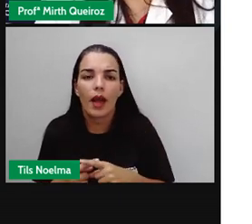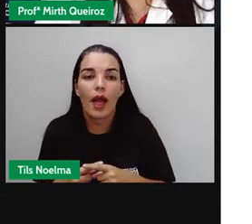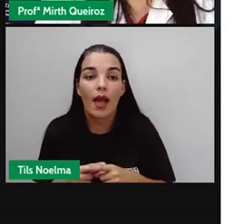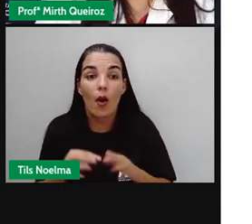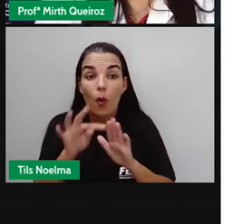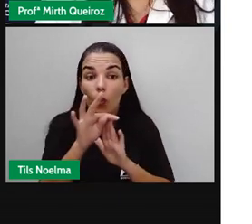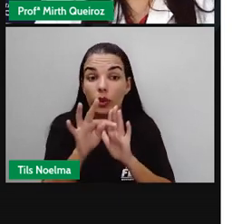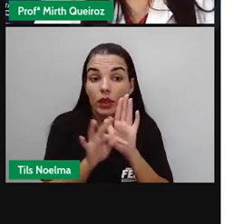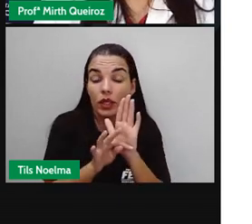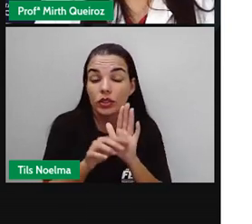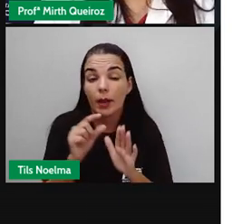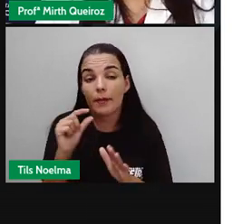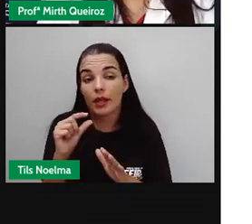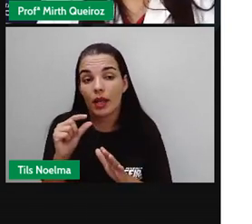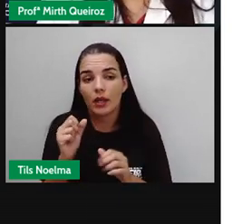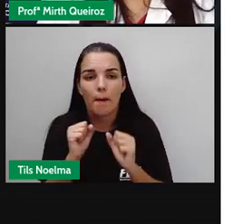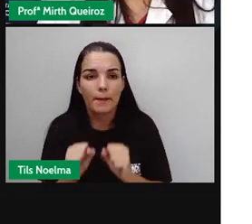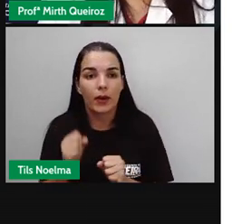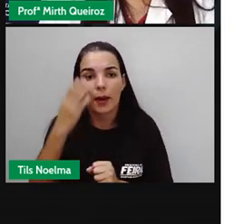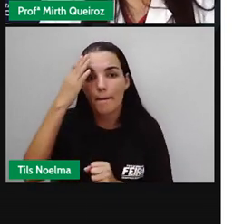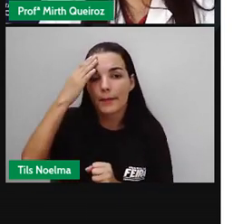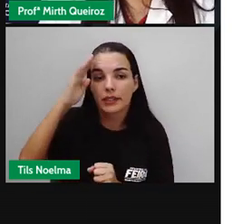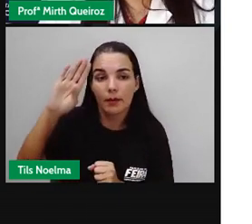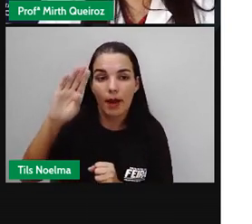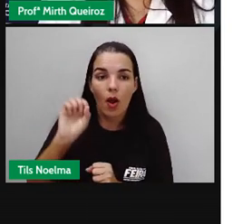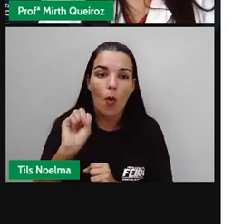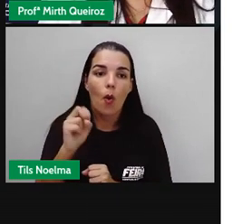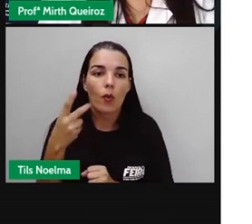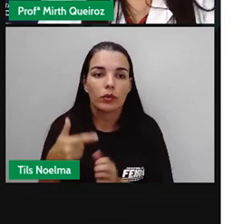ser principais ou secundários.